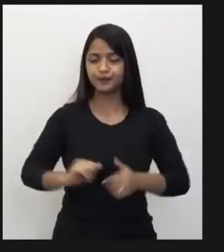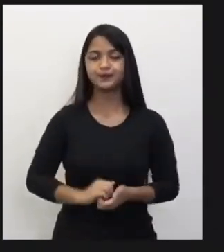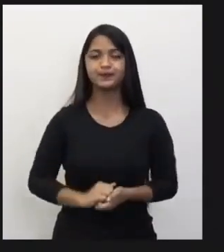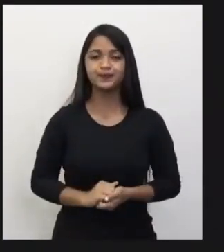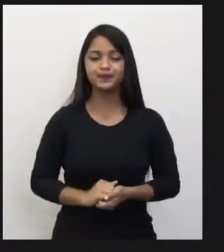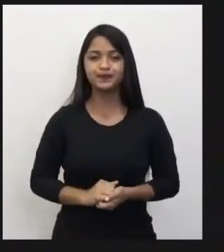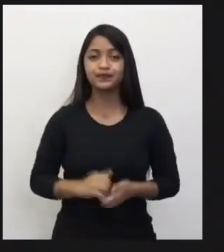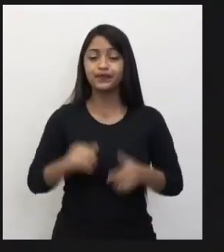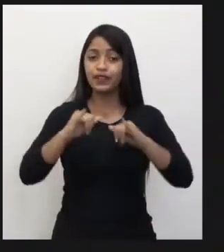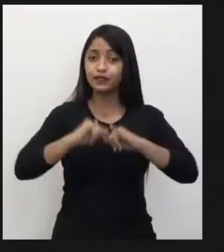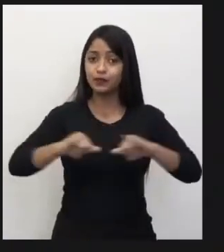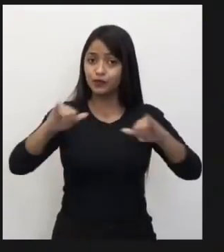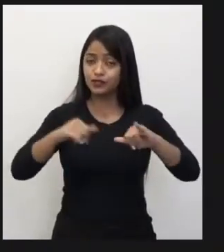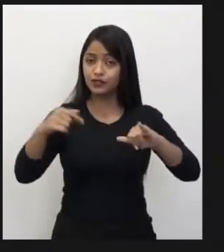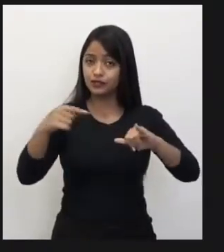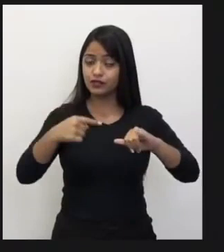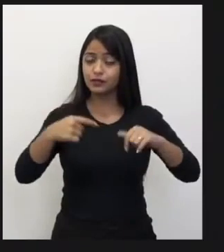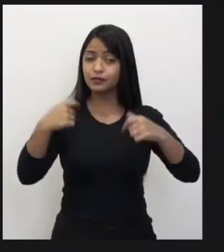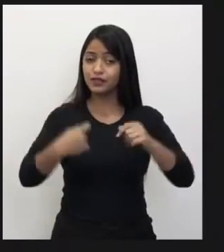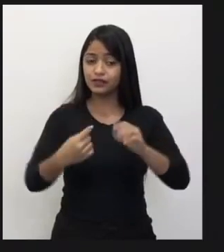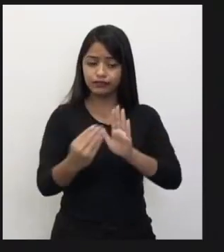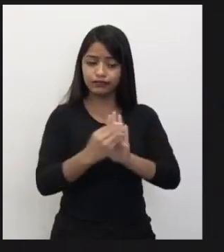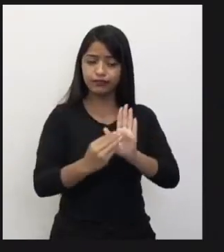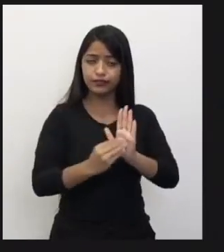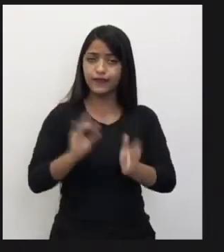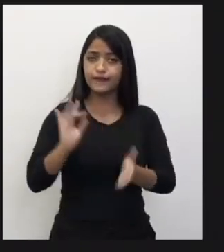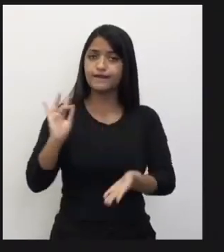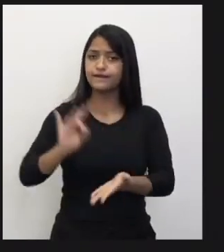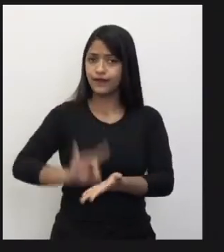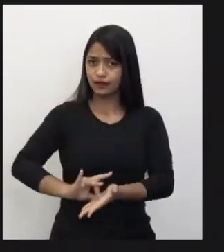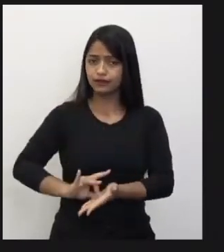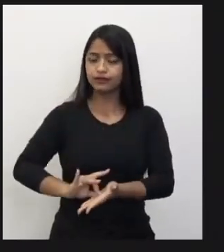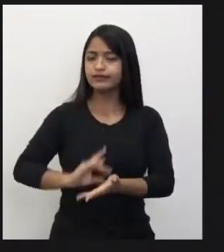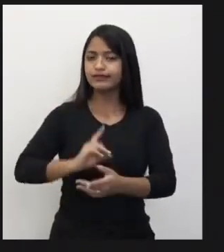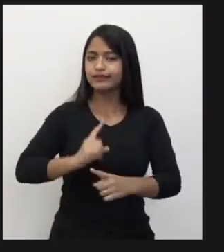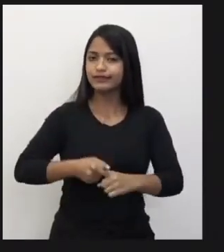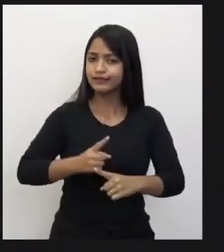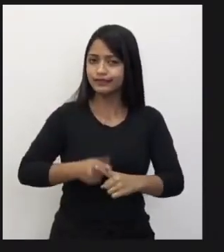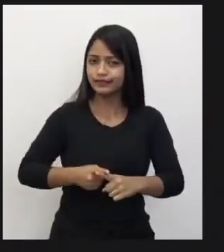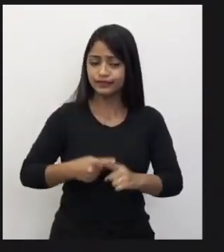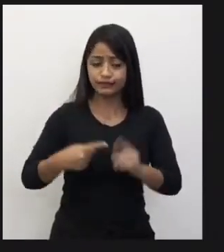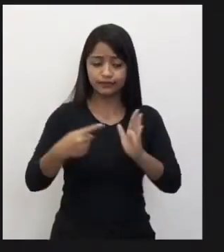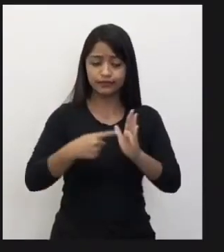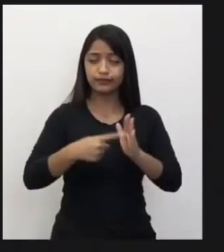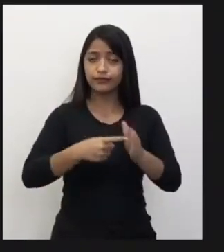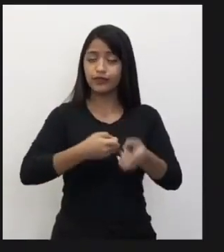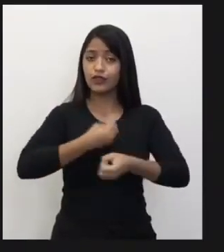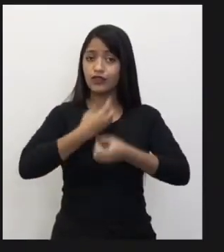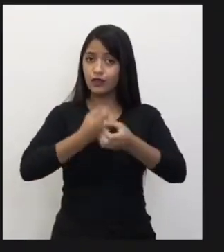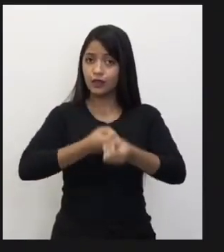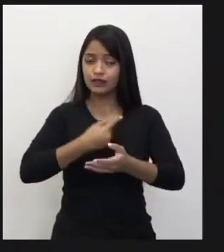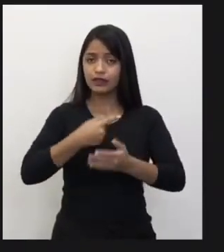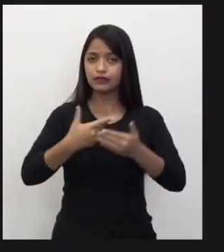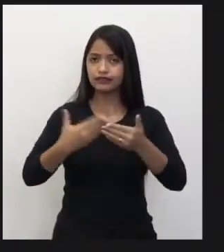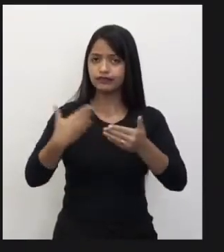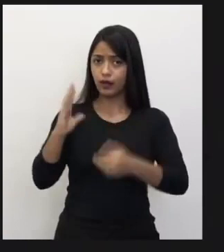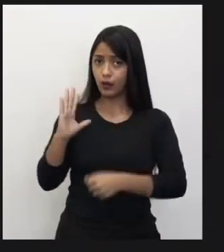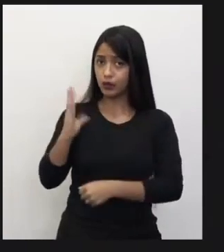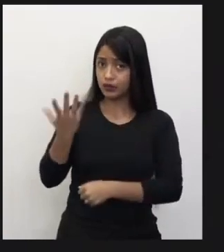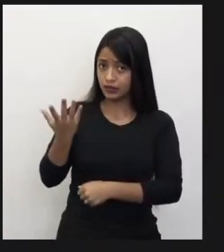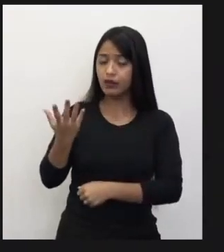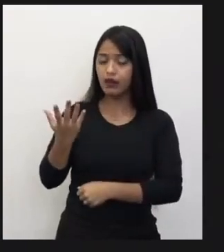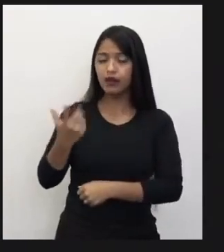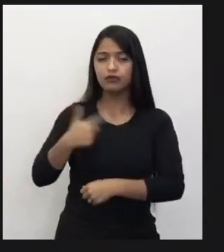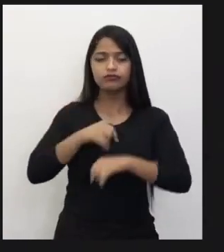deve ser sempre baseada em fatos. Isso porque, como ela está transmitindo algo que aconteceu para